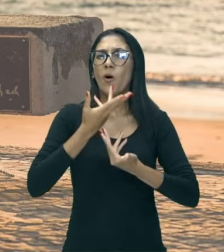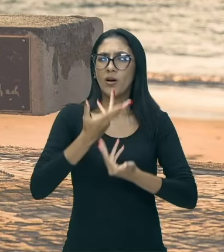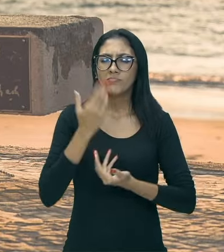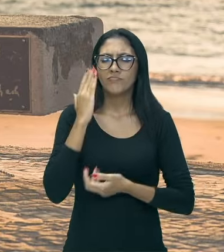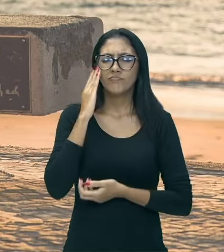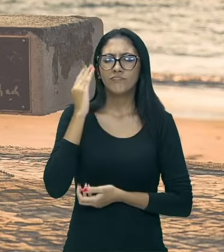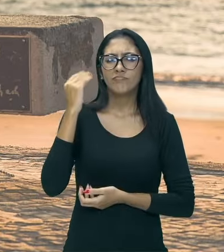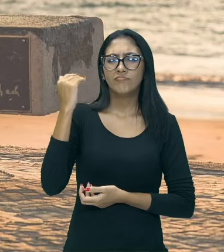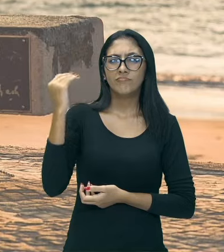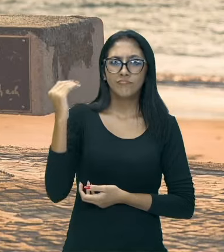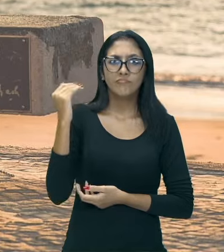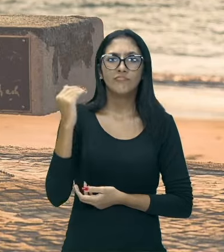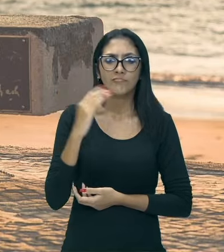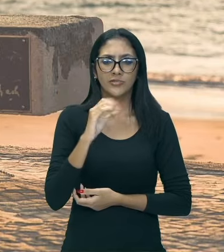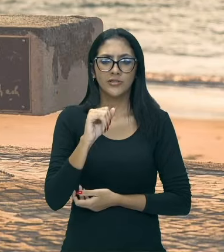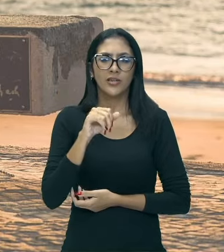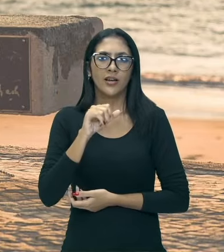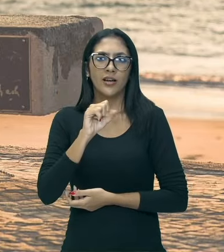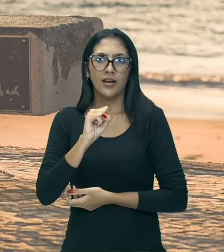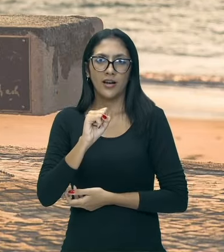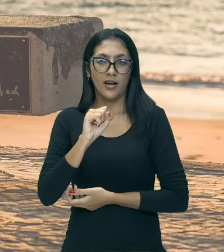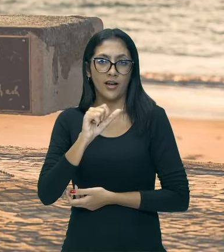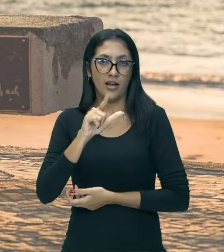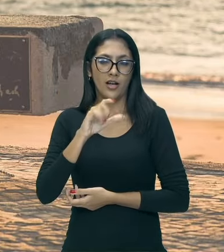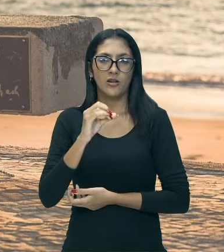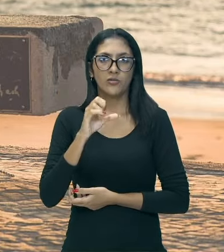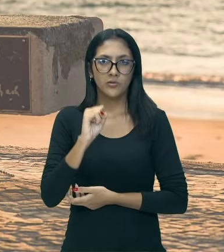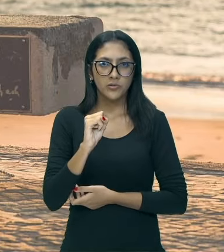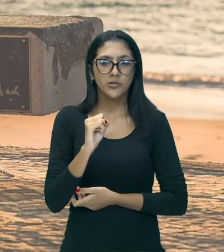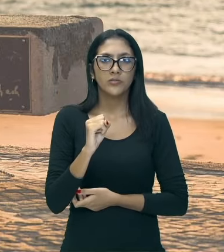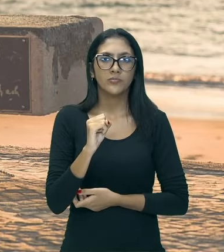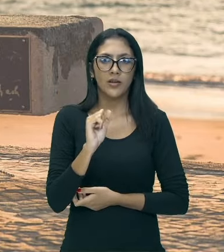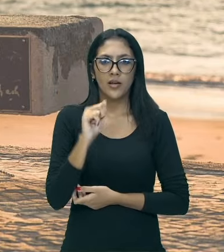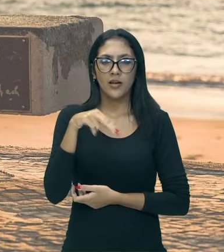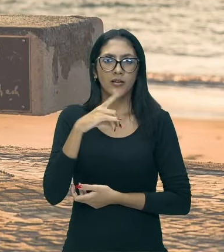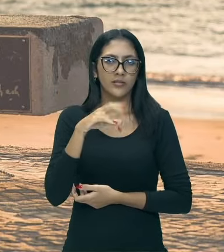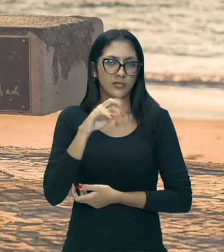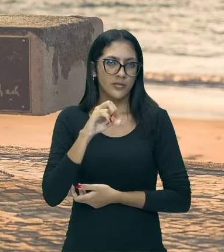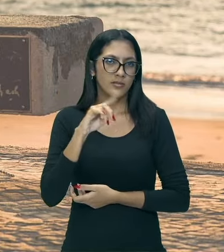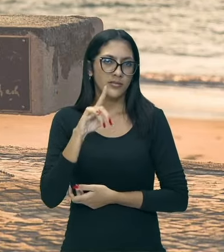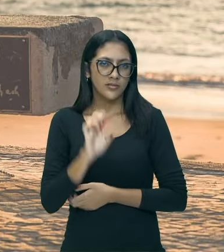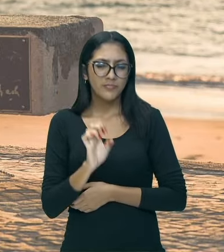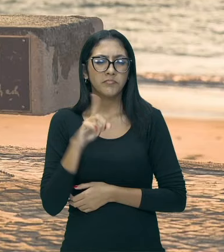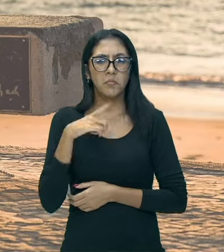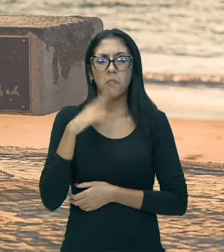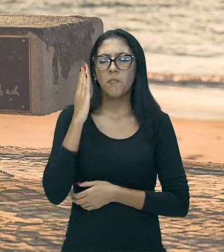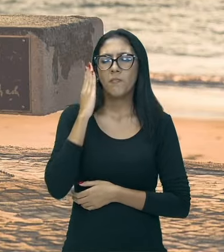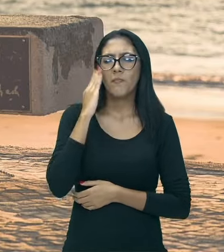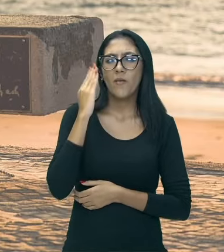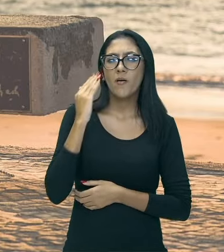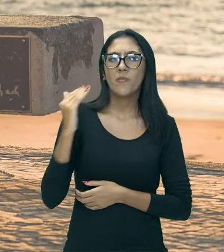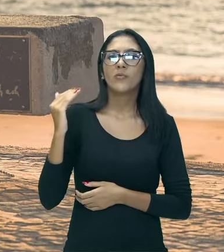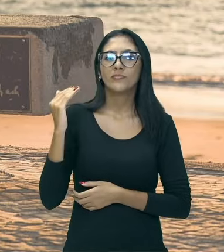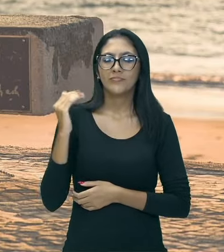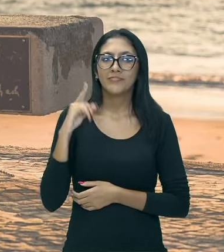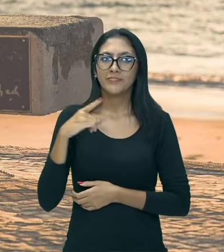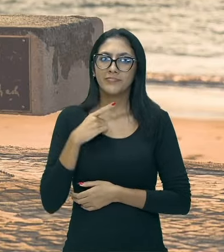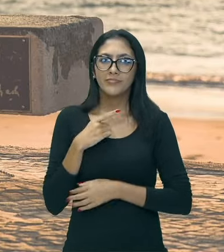famoso, o Carlos Drummond de Andrade, e fizeram uma estátua